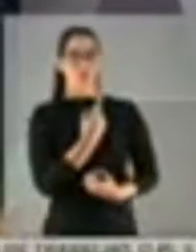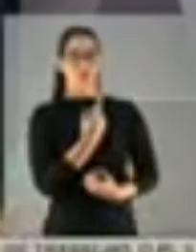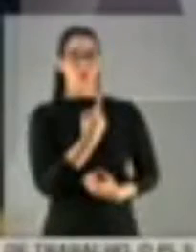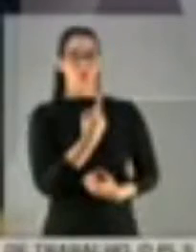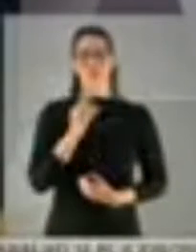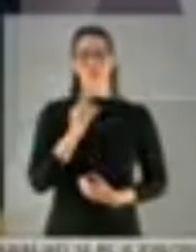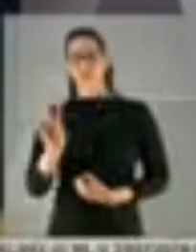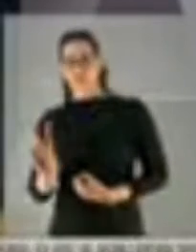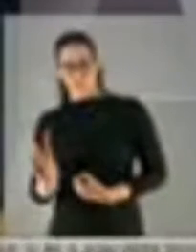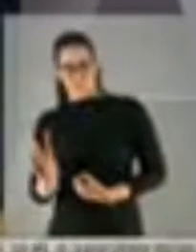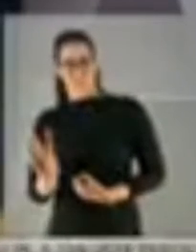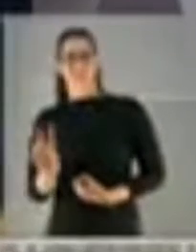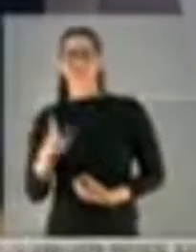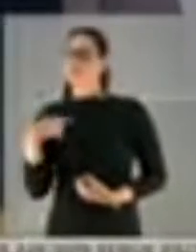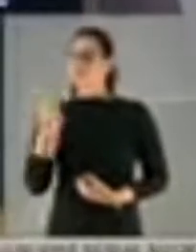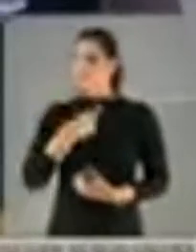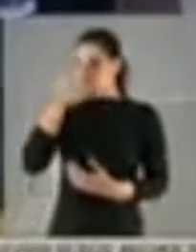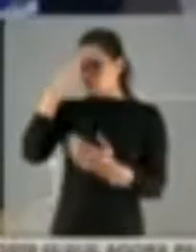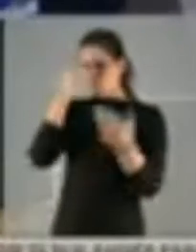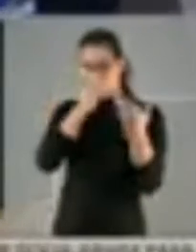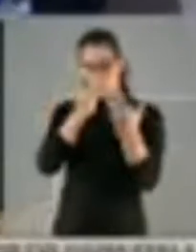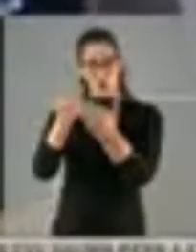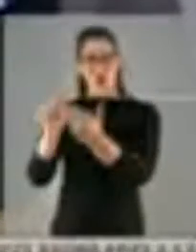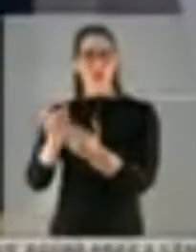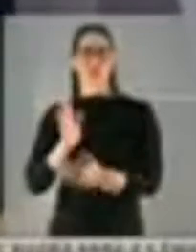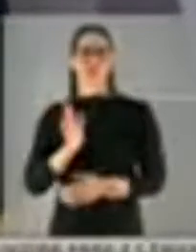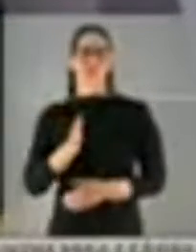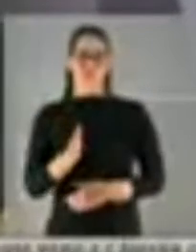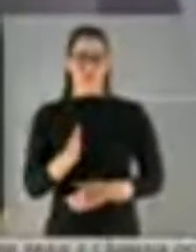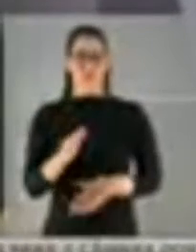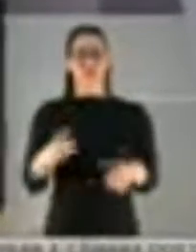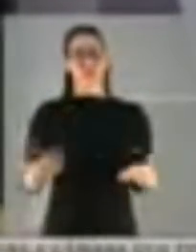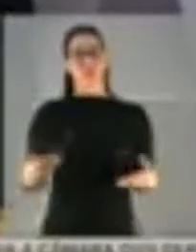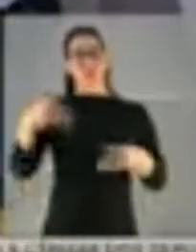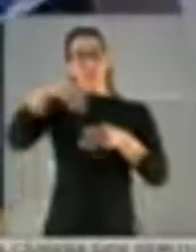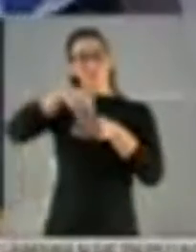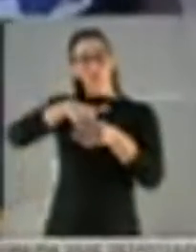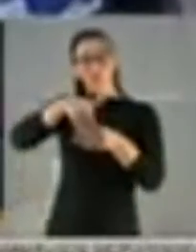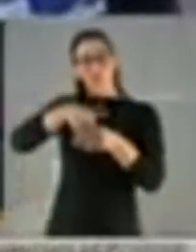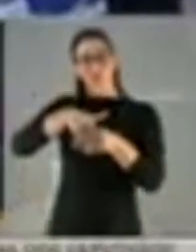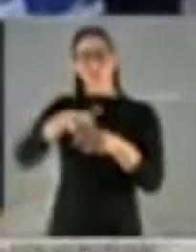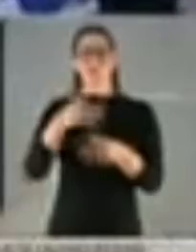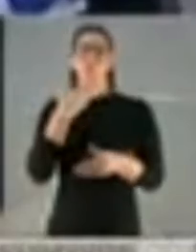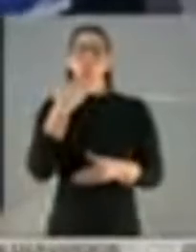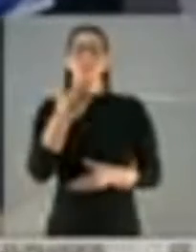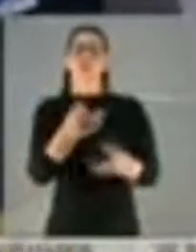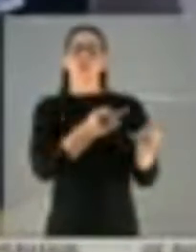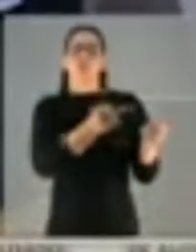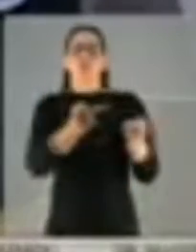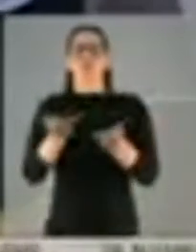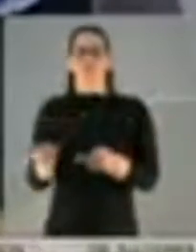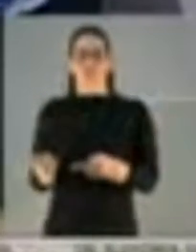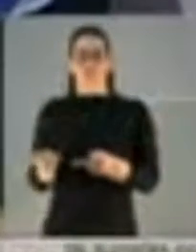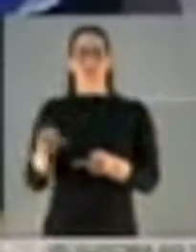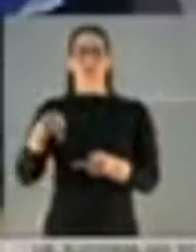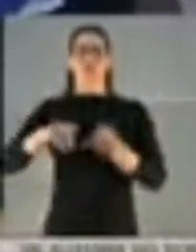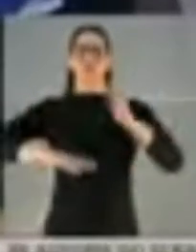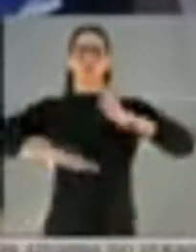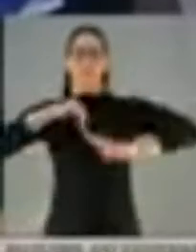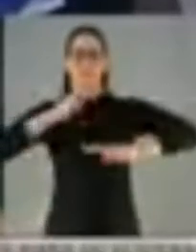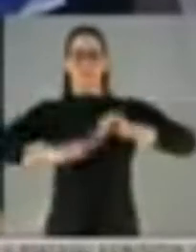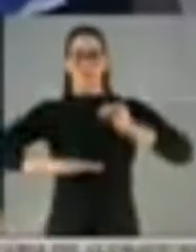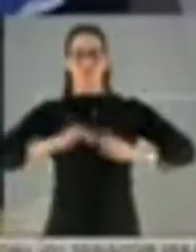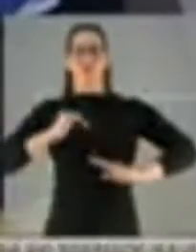2. Provar, isso foi consenso. Então, em votação, os requerimentos que convidam esses